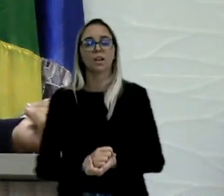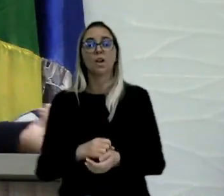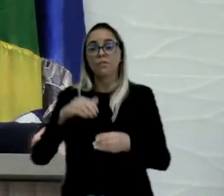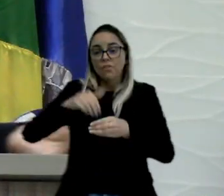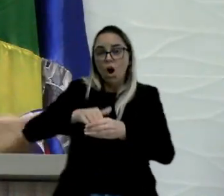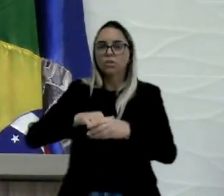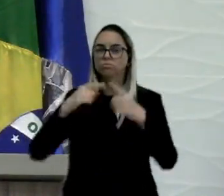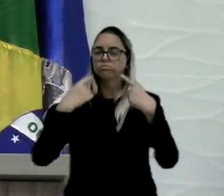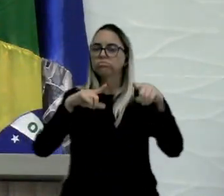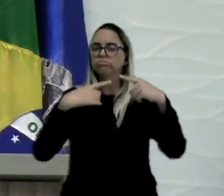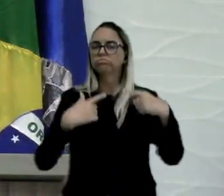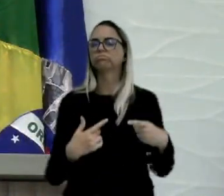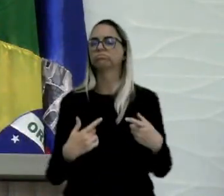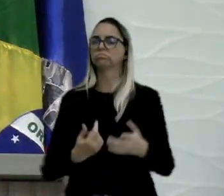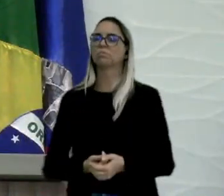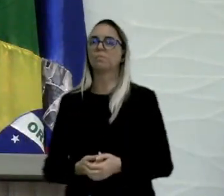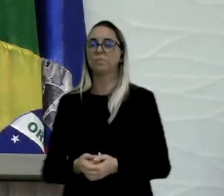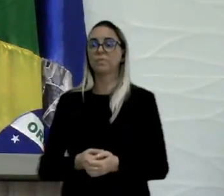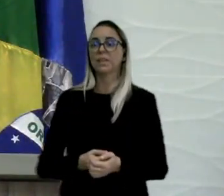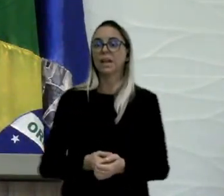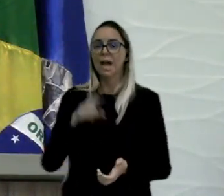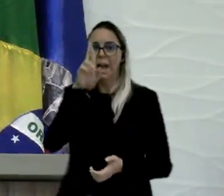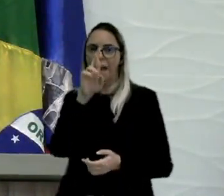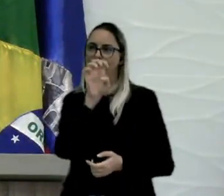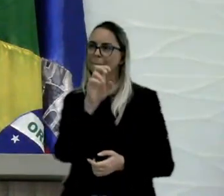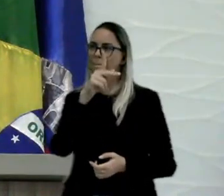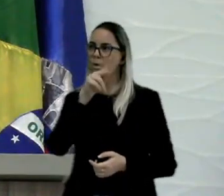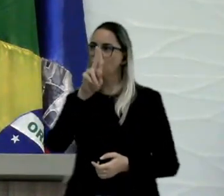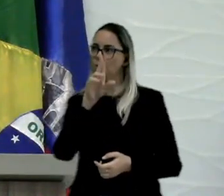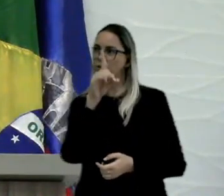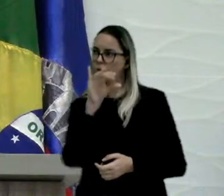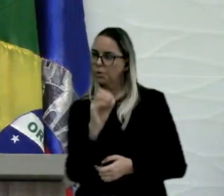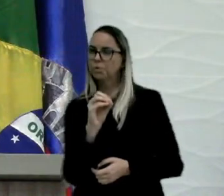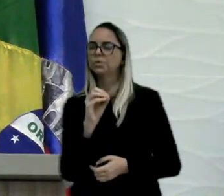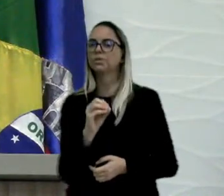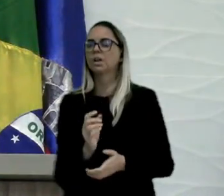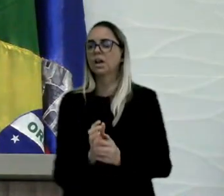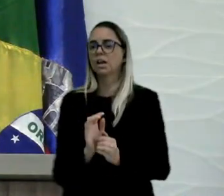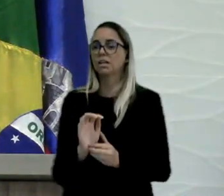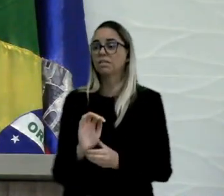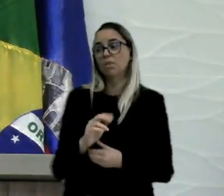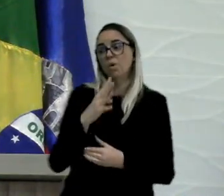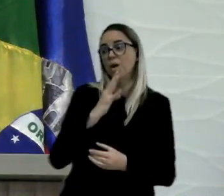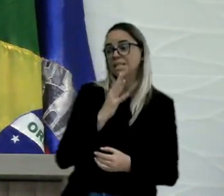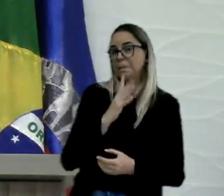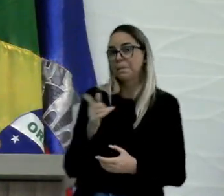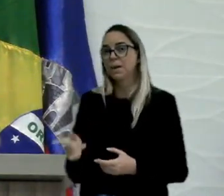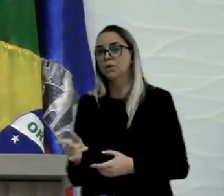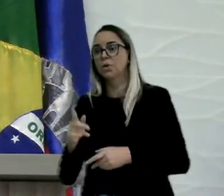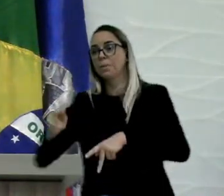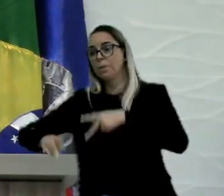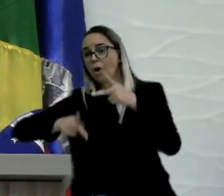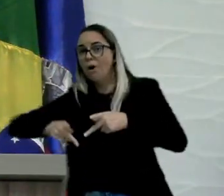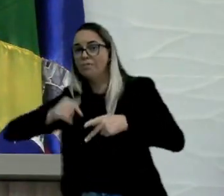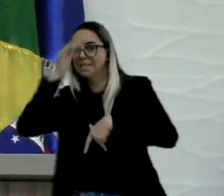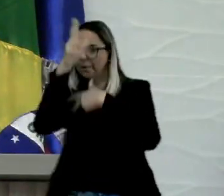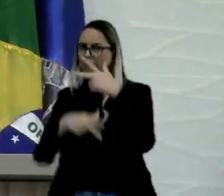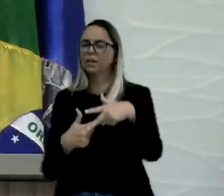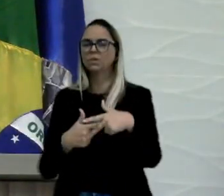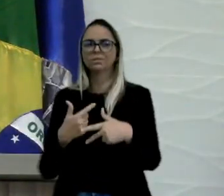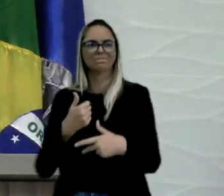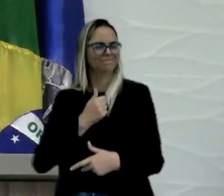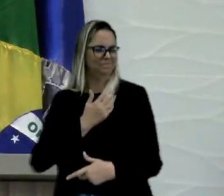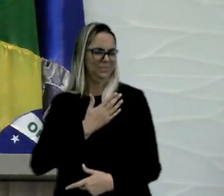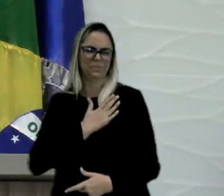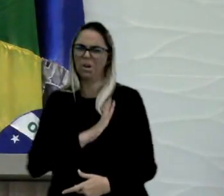casa Vereador Nil T vai chegar lá eles eles vão ter conhecimento que o povo de São Bento não tá satisfeito